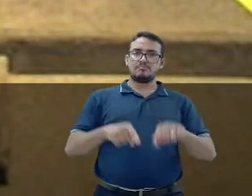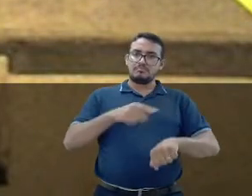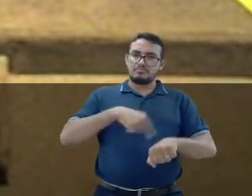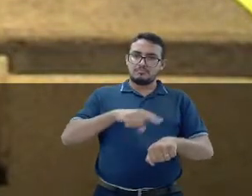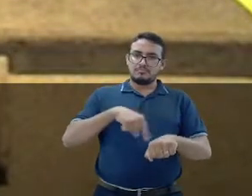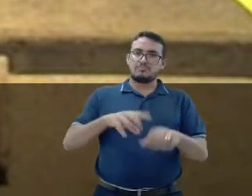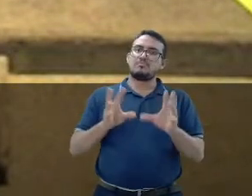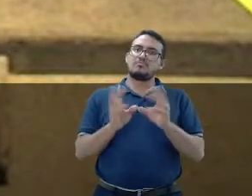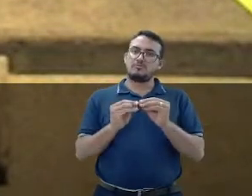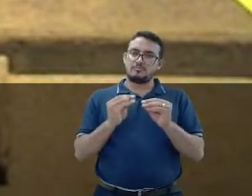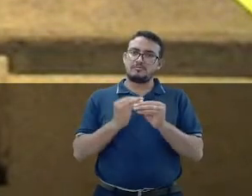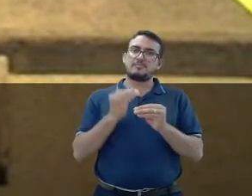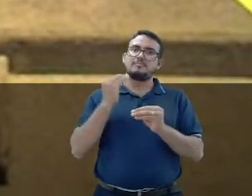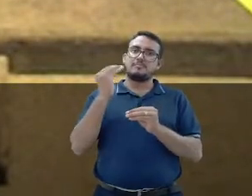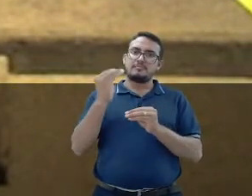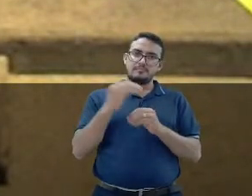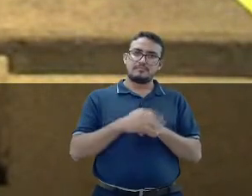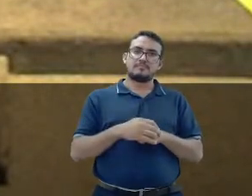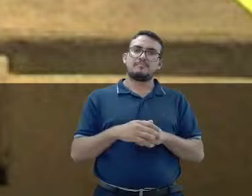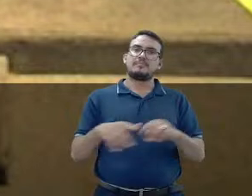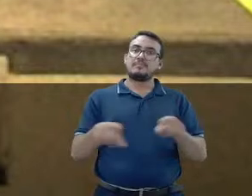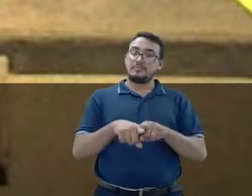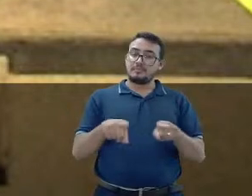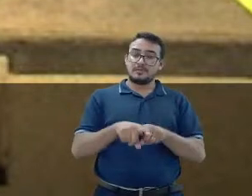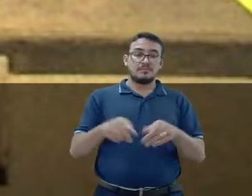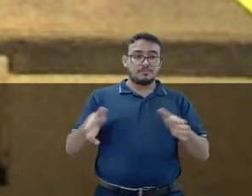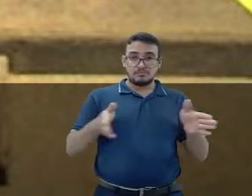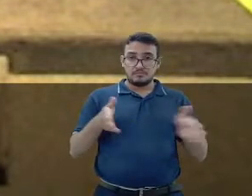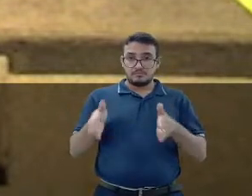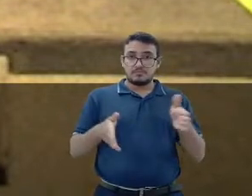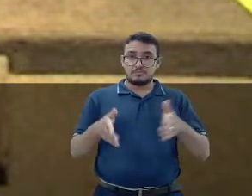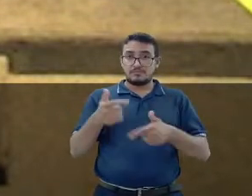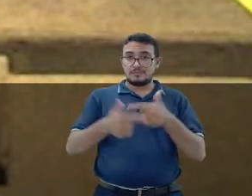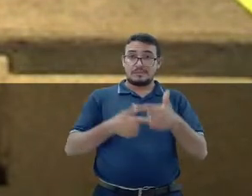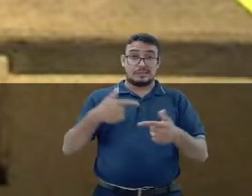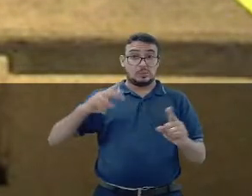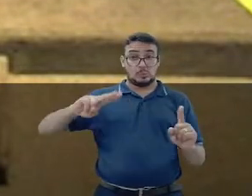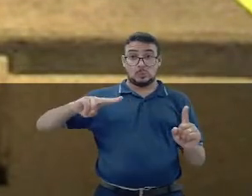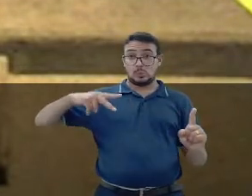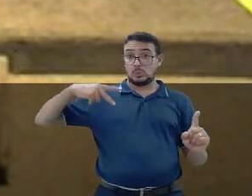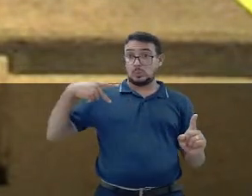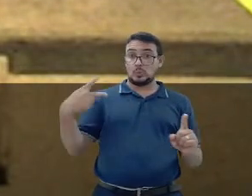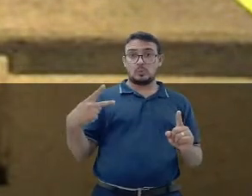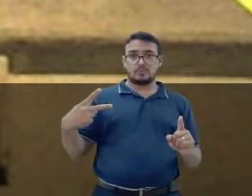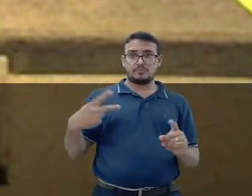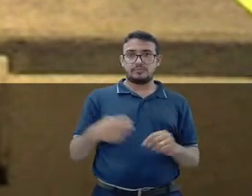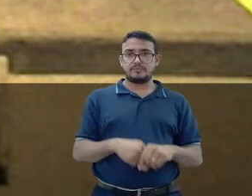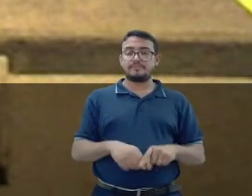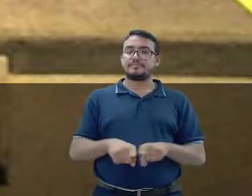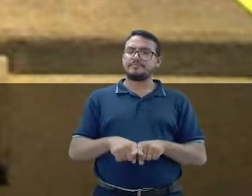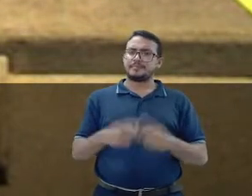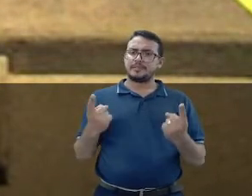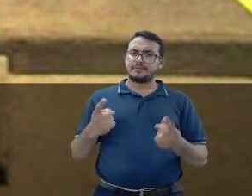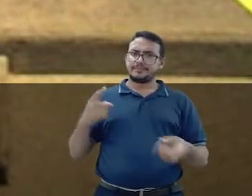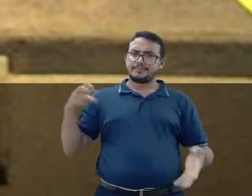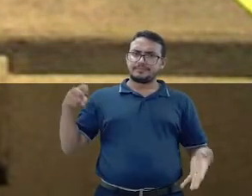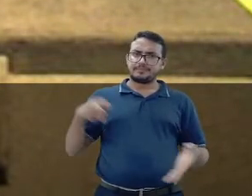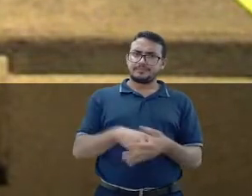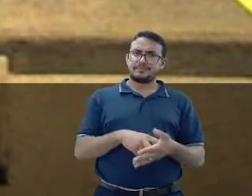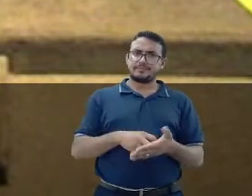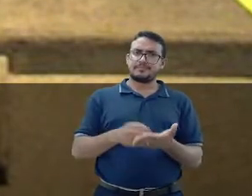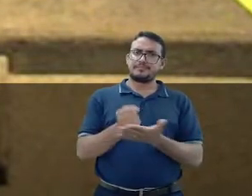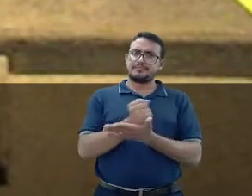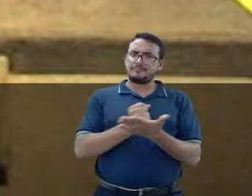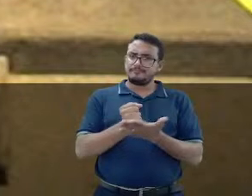jornada narrada na inicial. Entretanto, ao observar a sentença, observa-se que a fundamentação